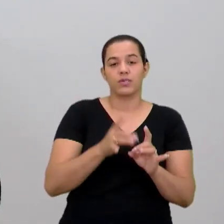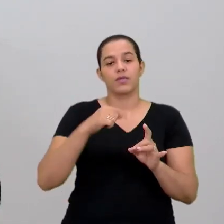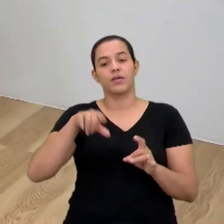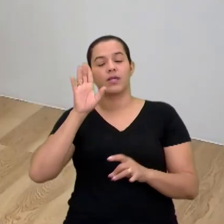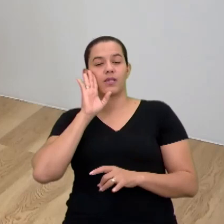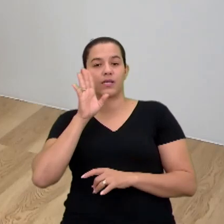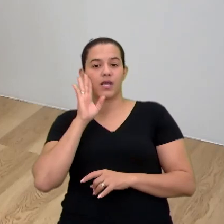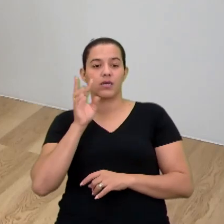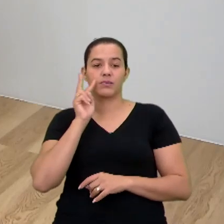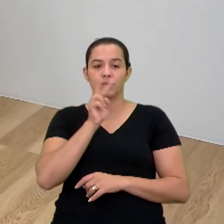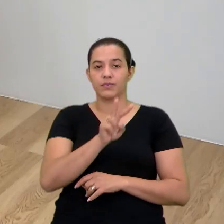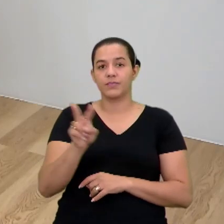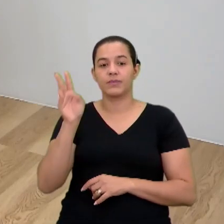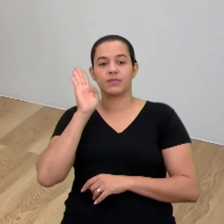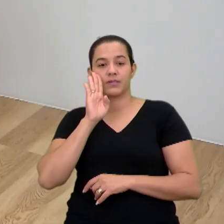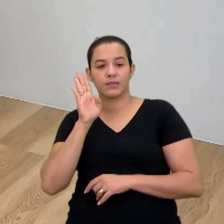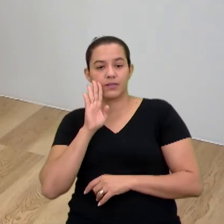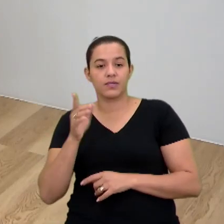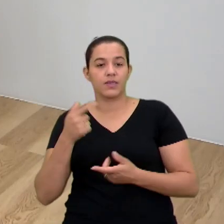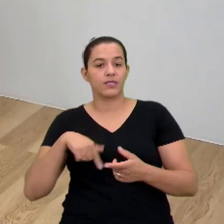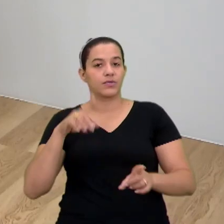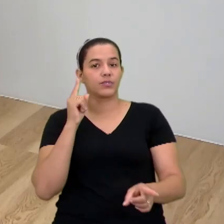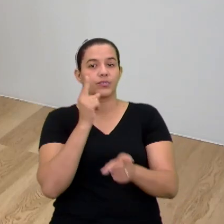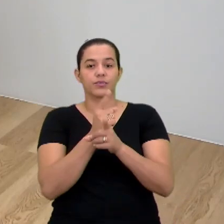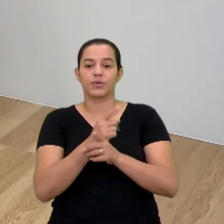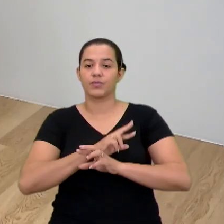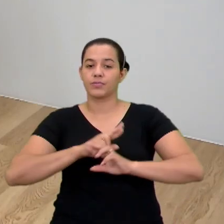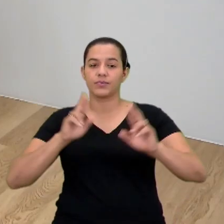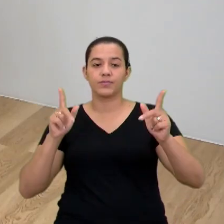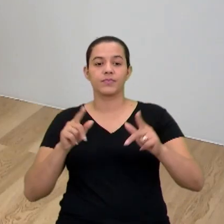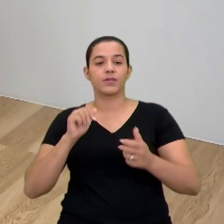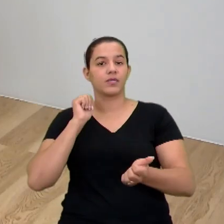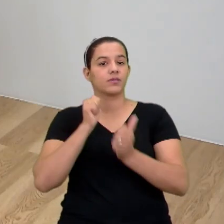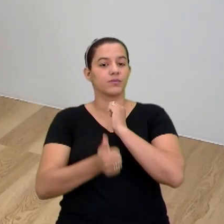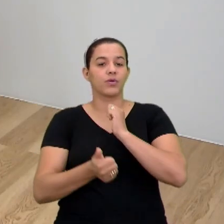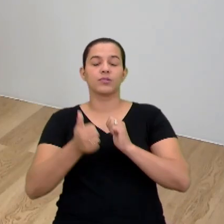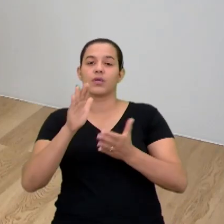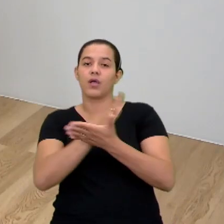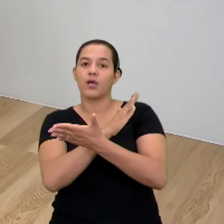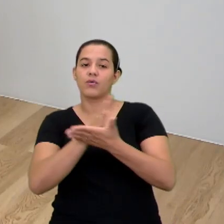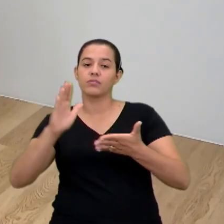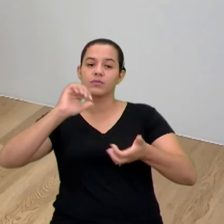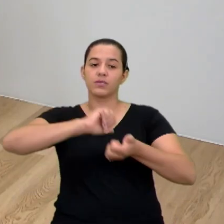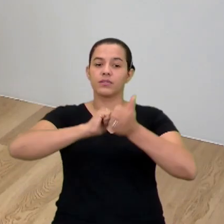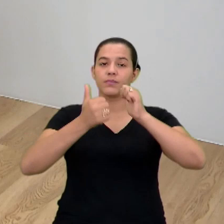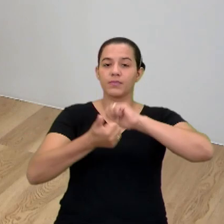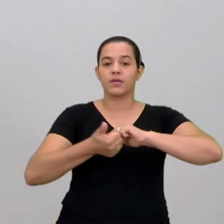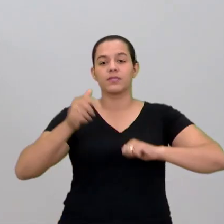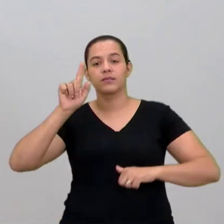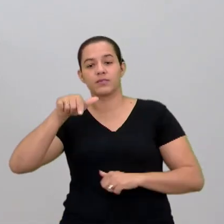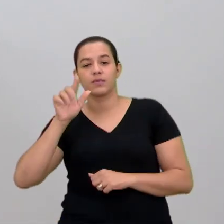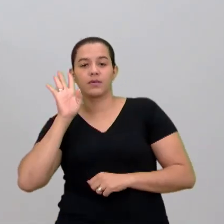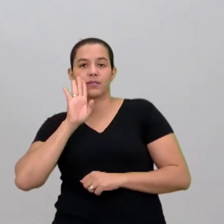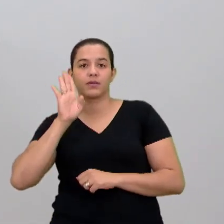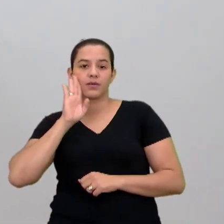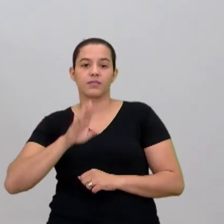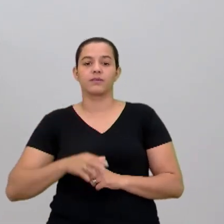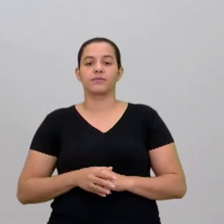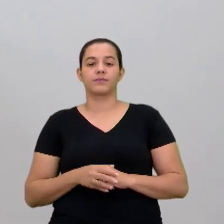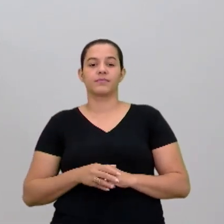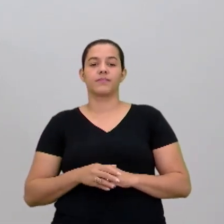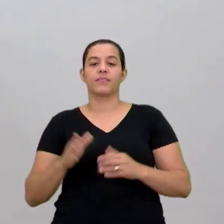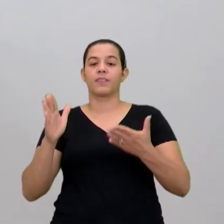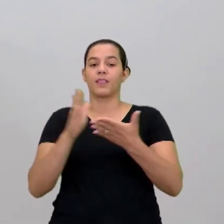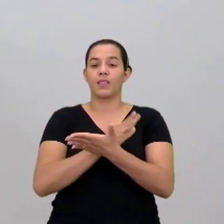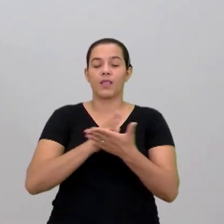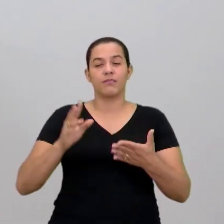pra caramba, eu tenho assistido, e a gente até descobre, como você fez aqui, esportes adaptados, que são muito legais, né? Alguns esportes que a